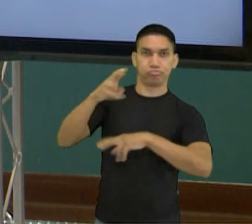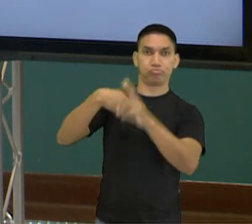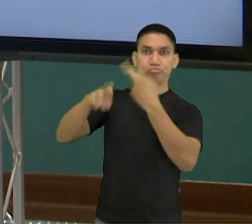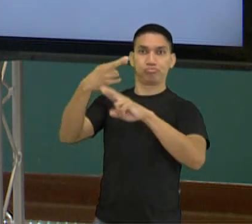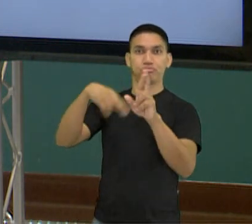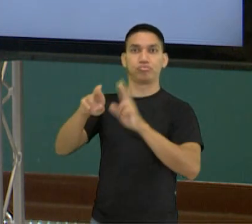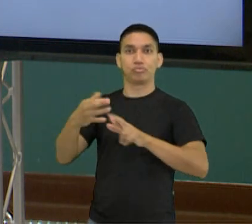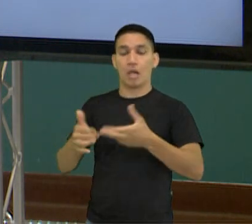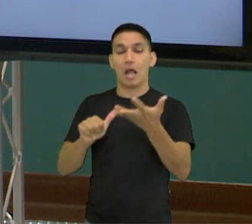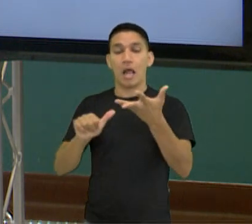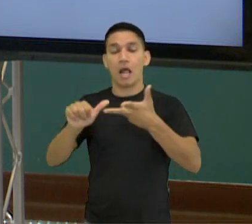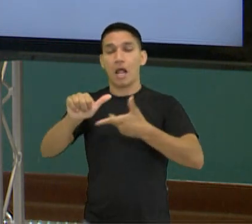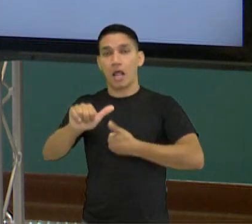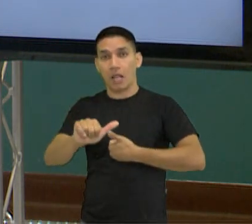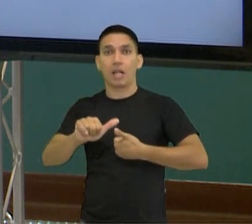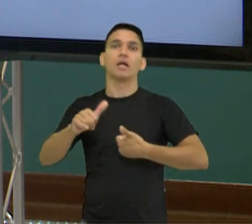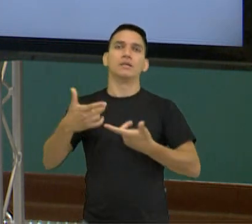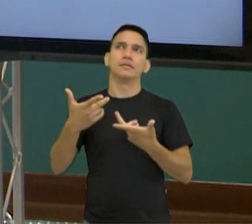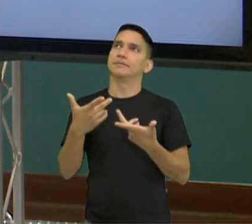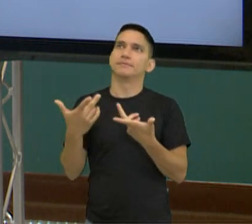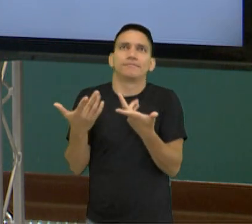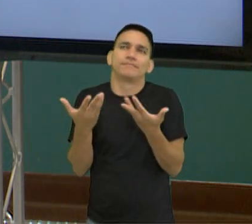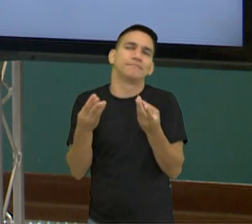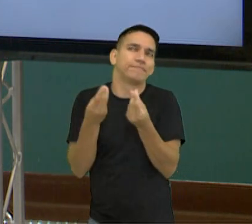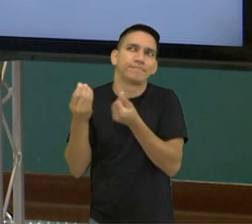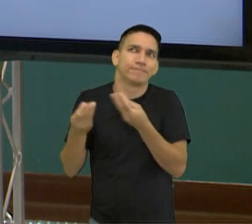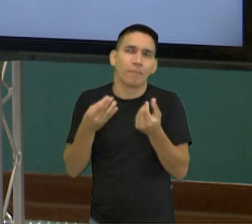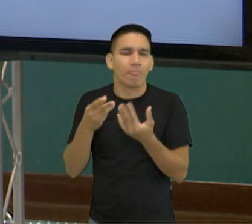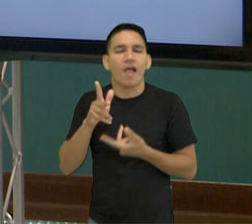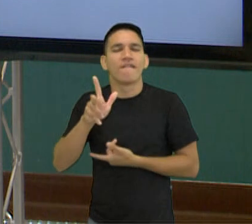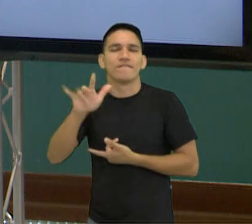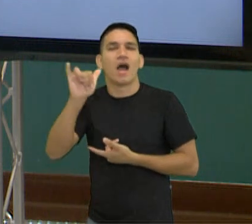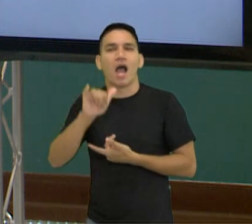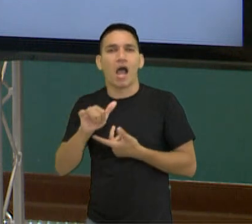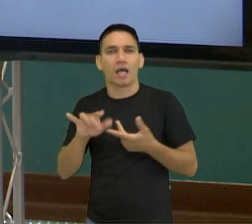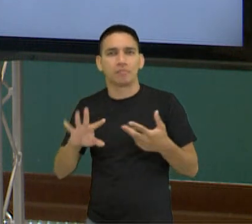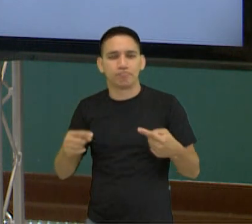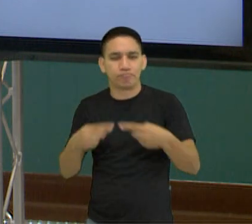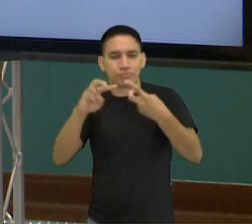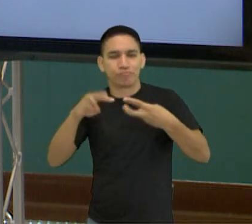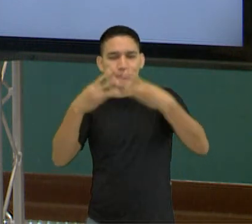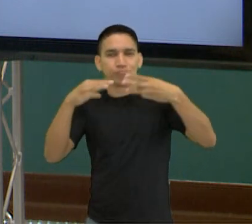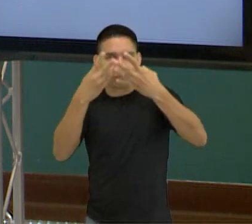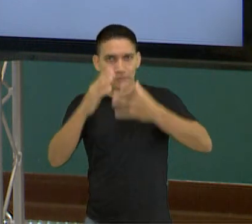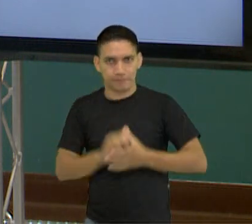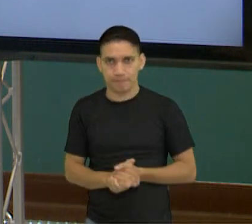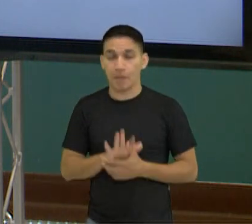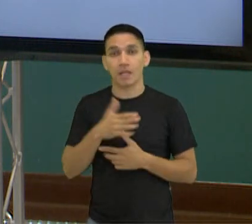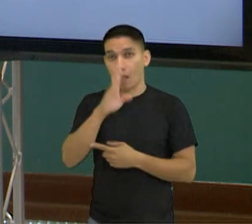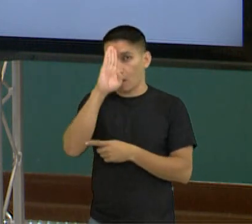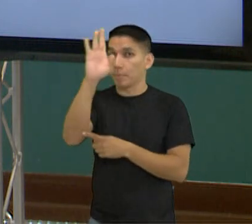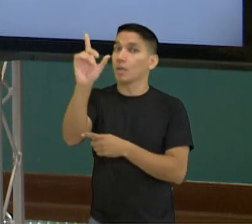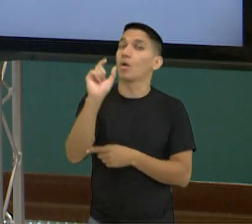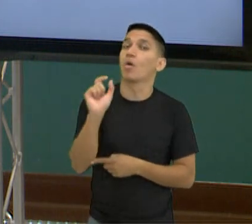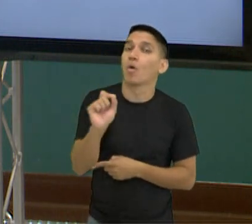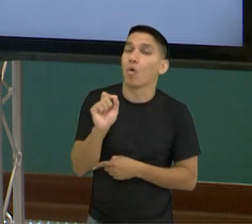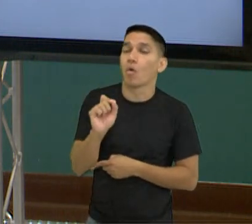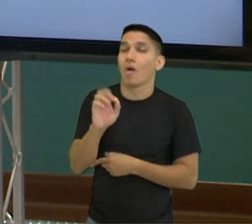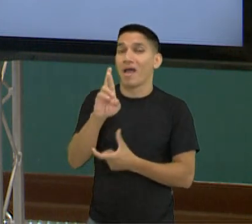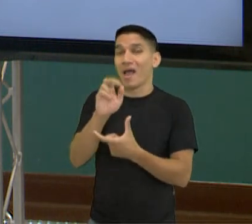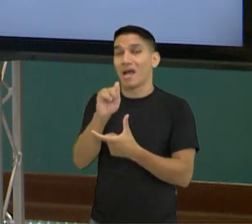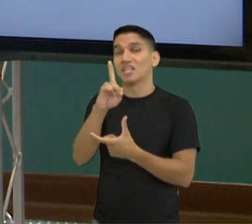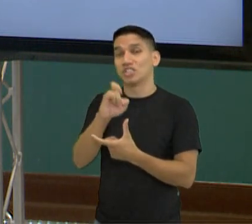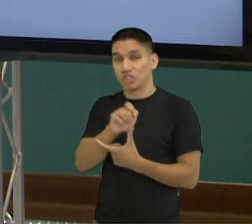com substâncias que eles irão se deparar, tá? Então, os principais radicais livres da